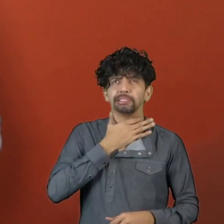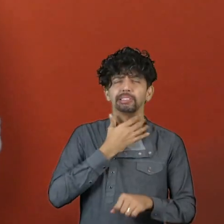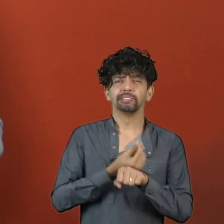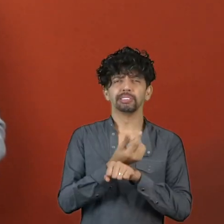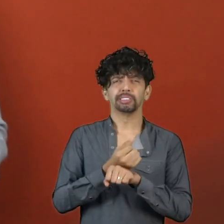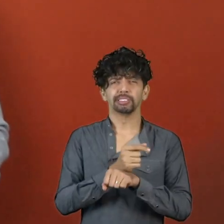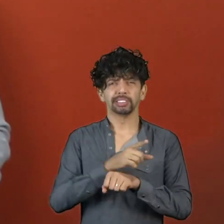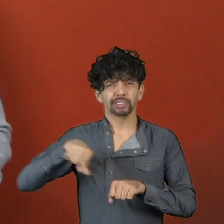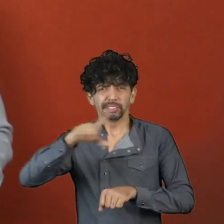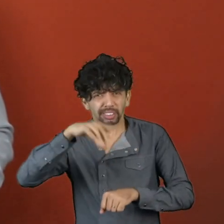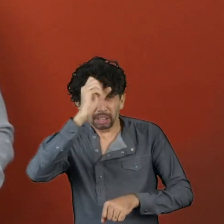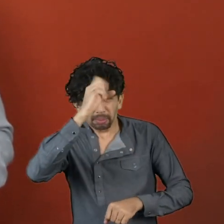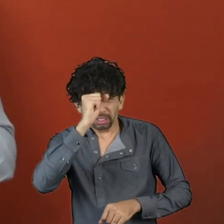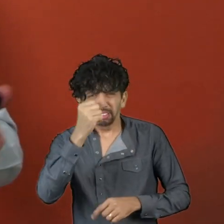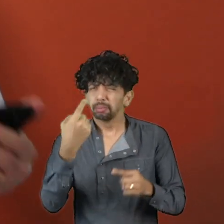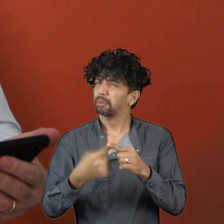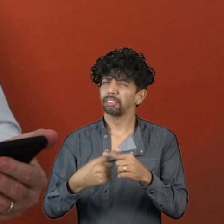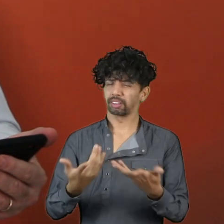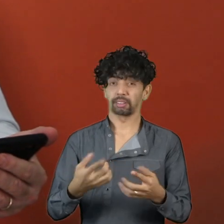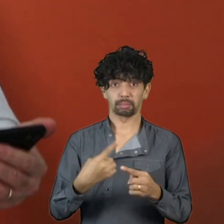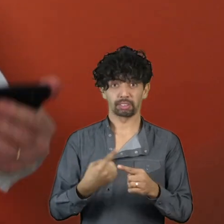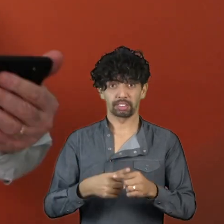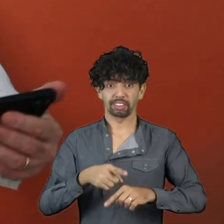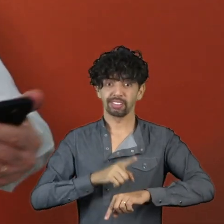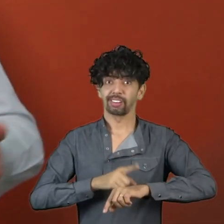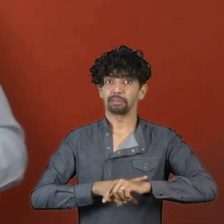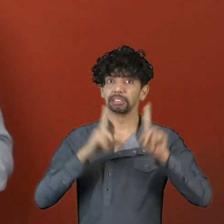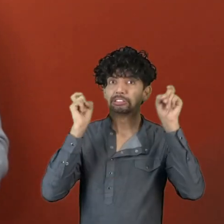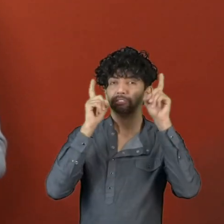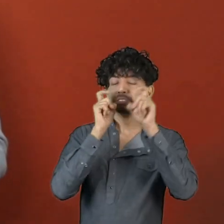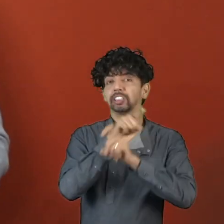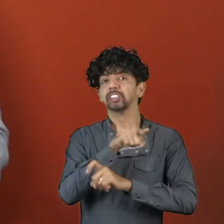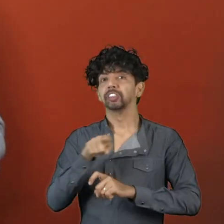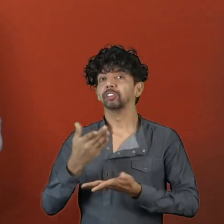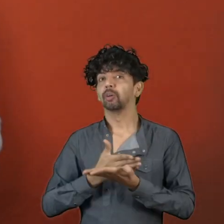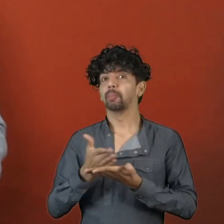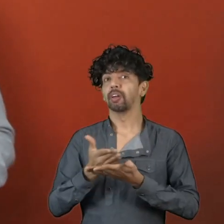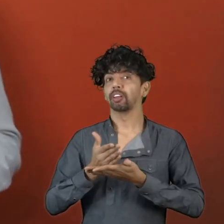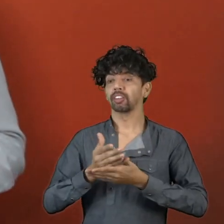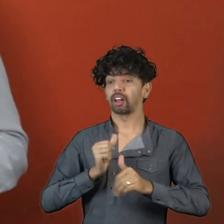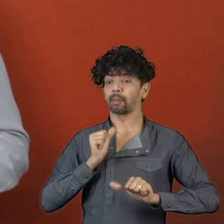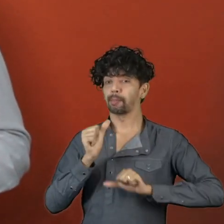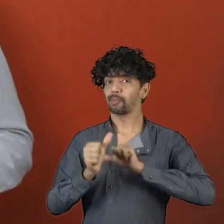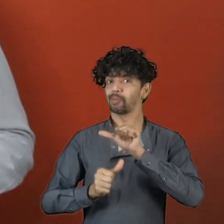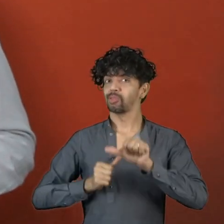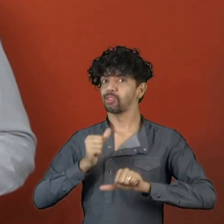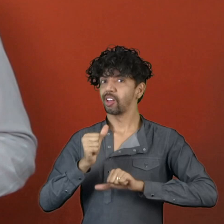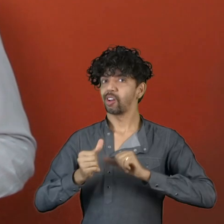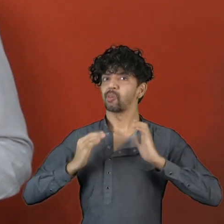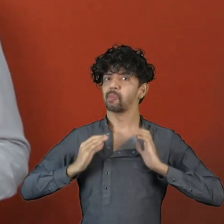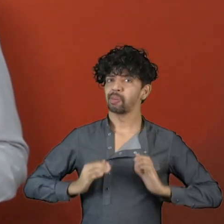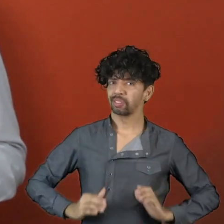Por que crise financeira também educa? Porque é nessas horas que a gente começa a tomar atitudes que